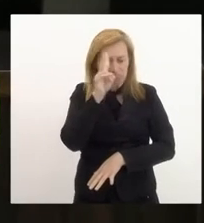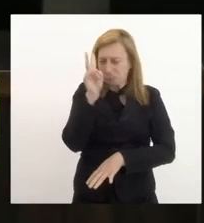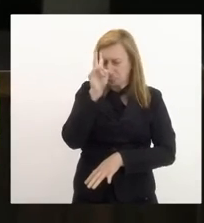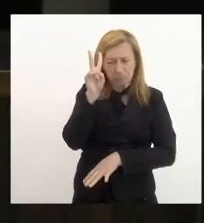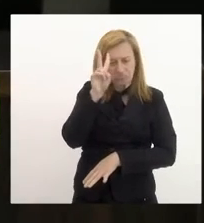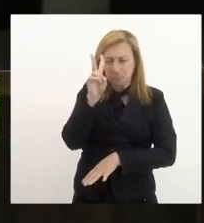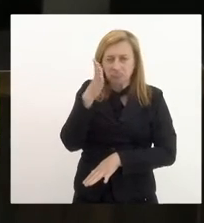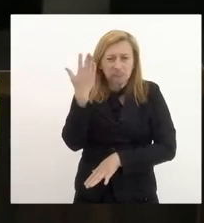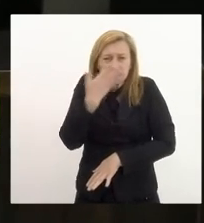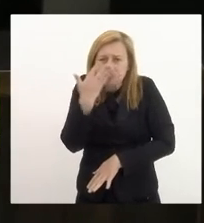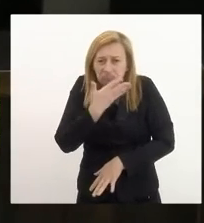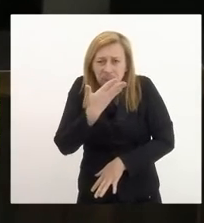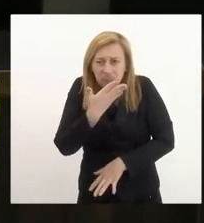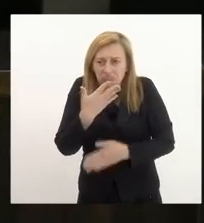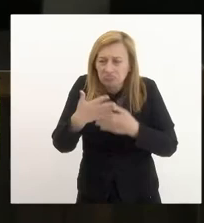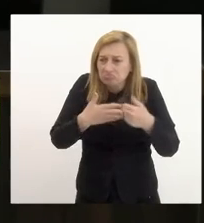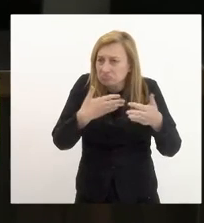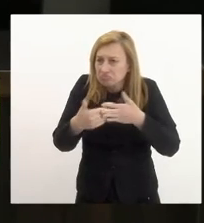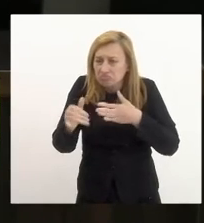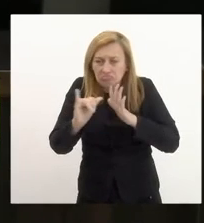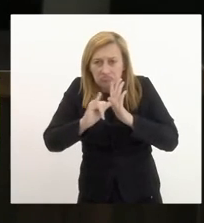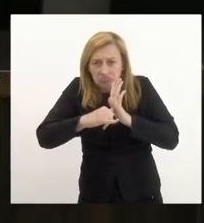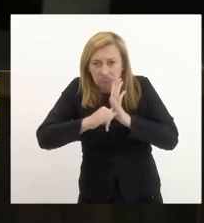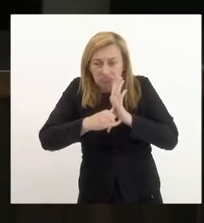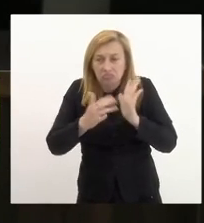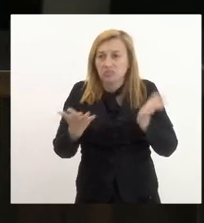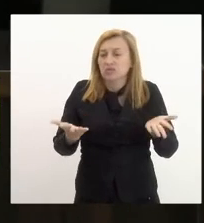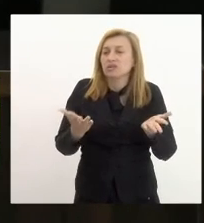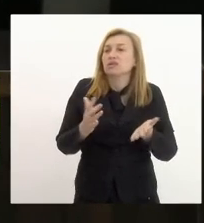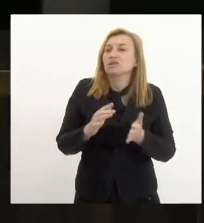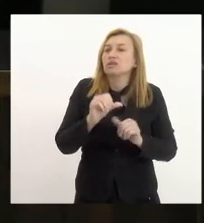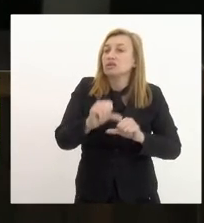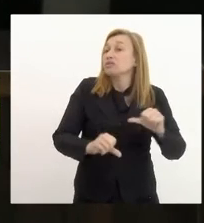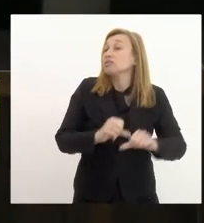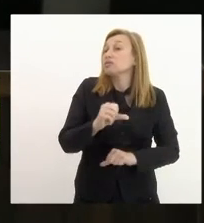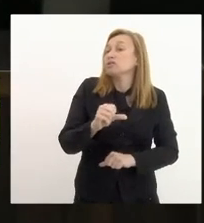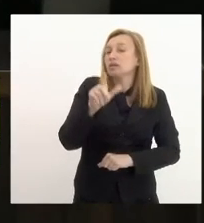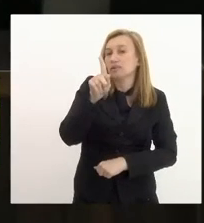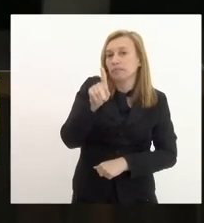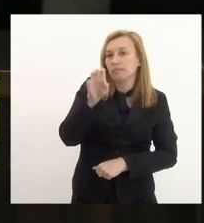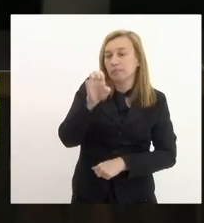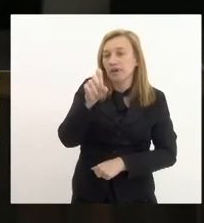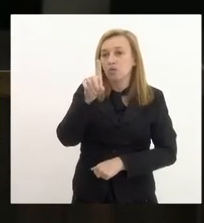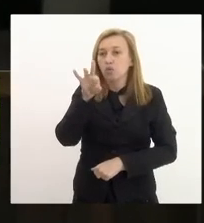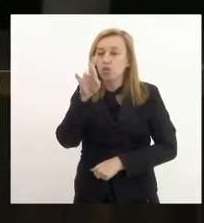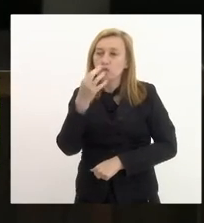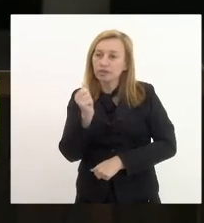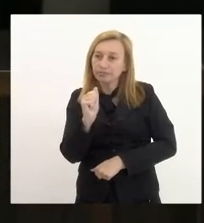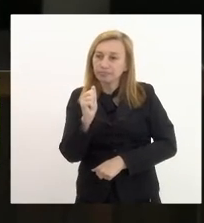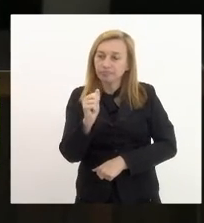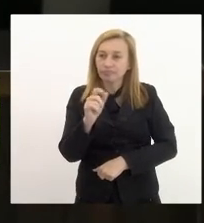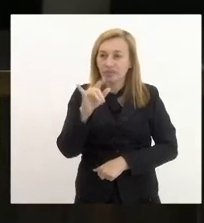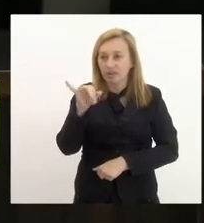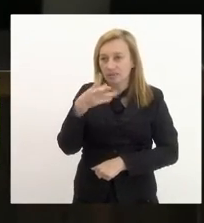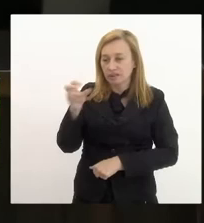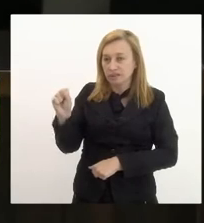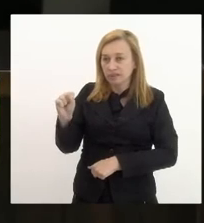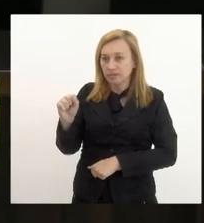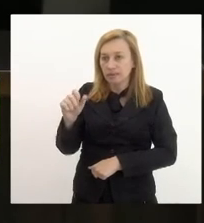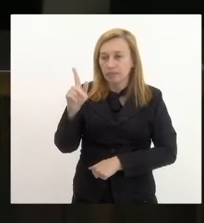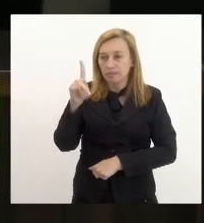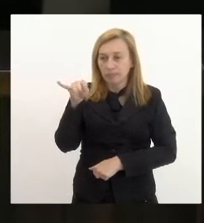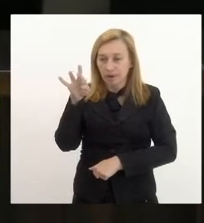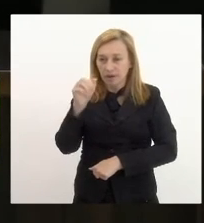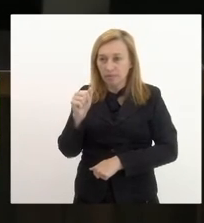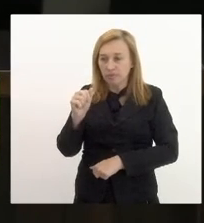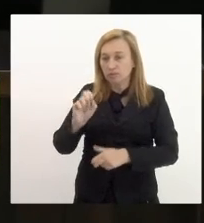de ter visto em qualquer Diário Oficial transformação em pecúnia de licença-prêmio do executivo Eu